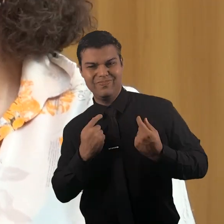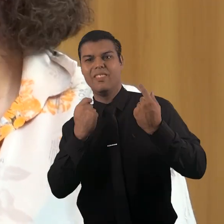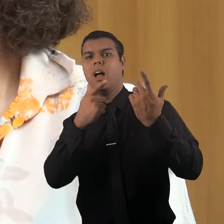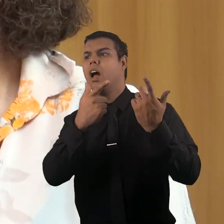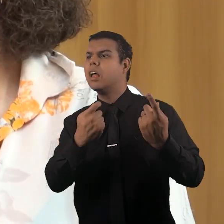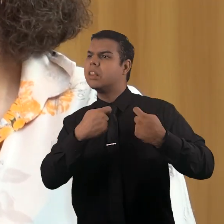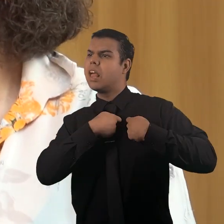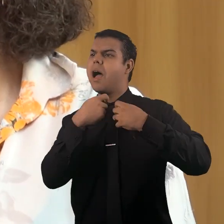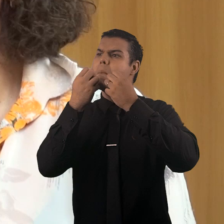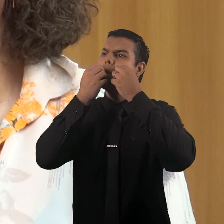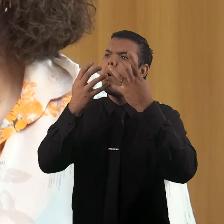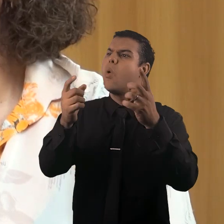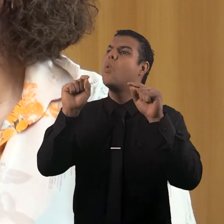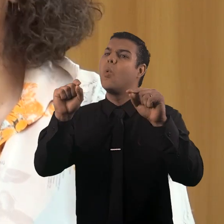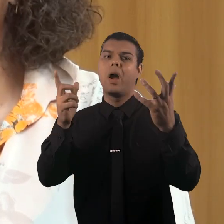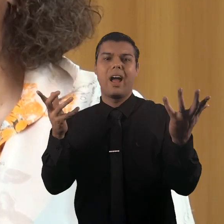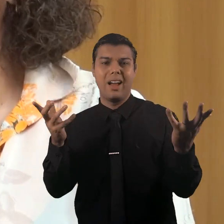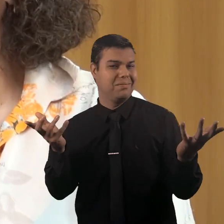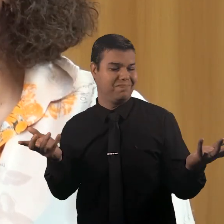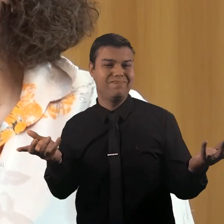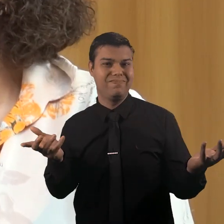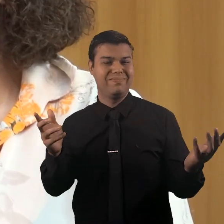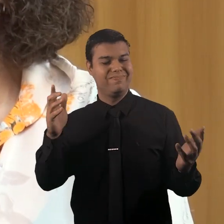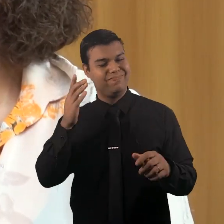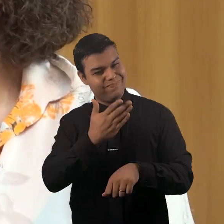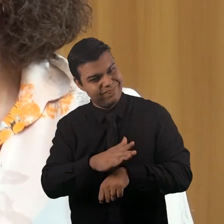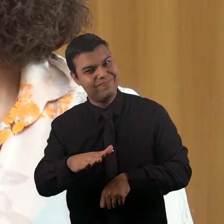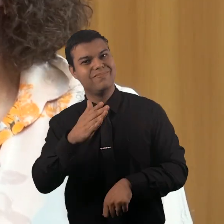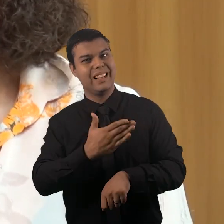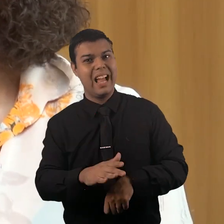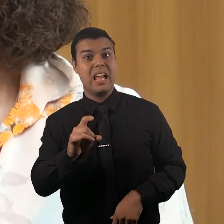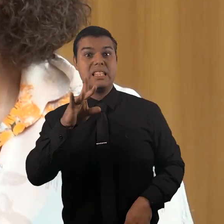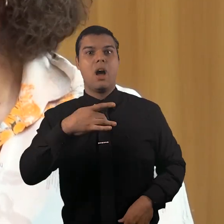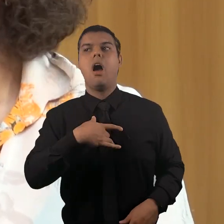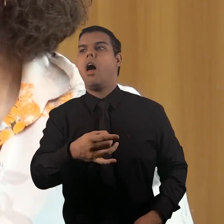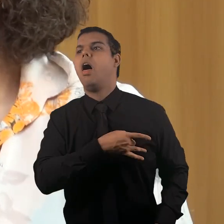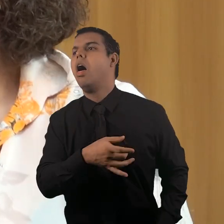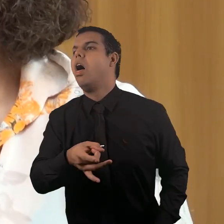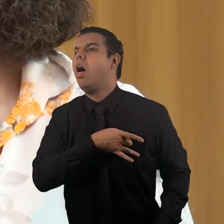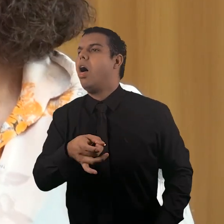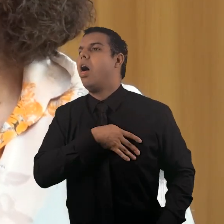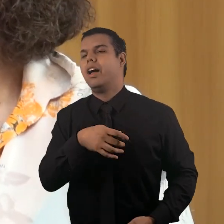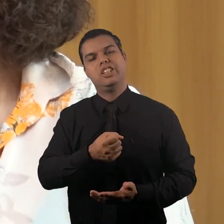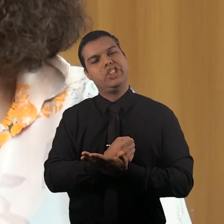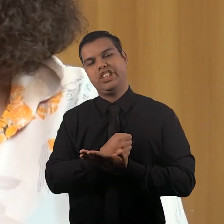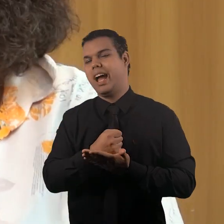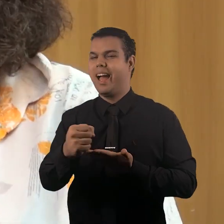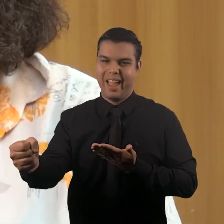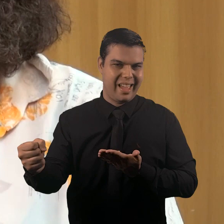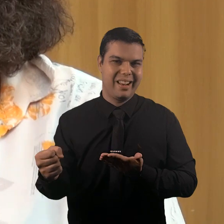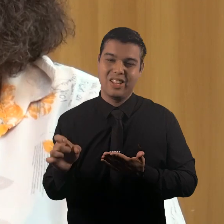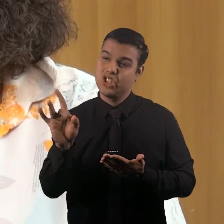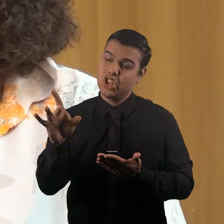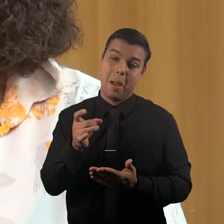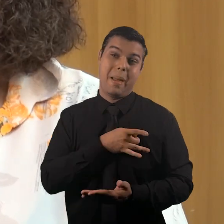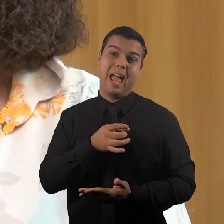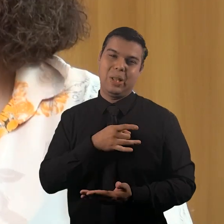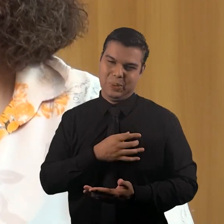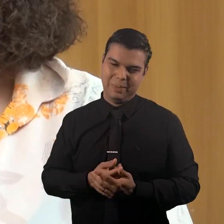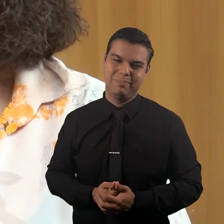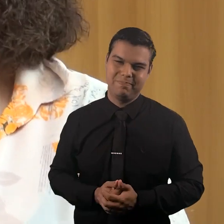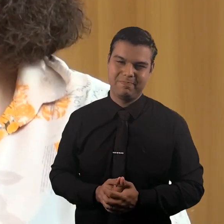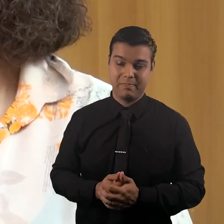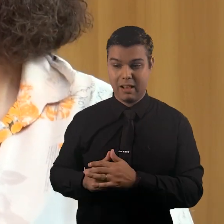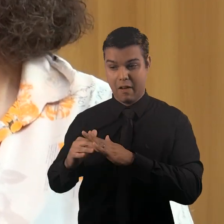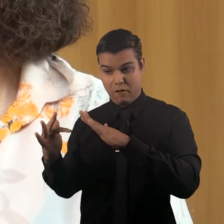né? Se você foca muito só no medo do desconhecido, a gente sucumbe e aí você vai passar simplesmente com muito medo.